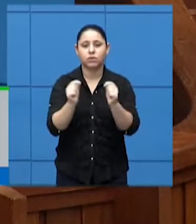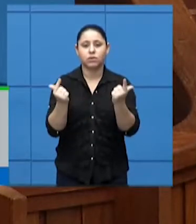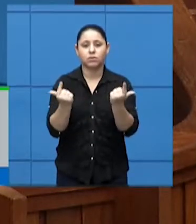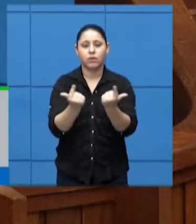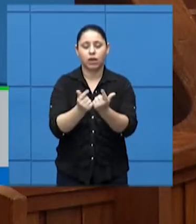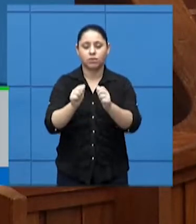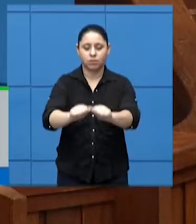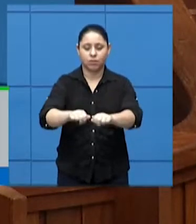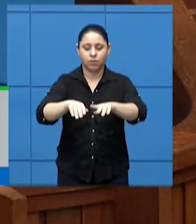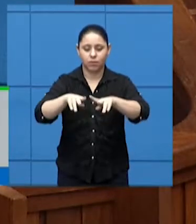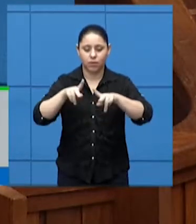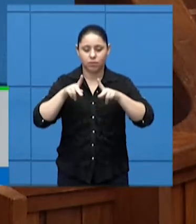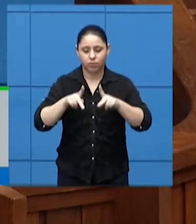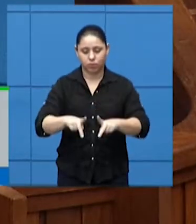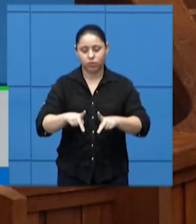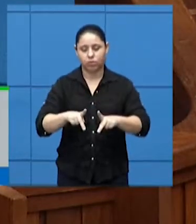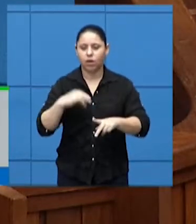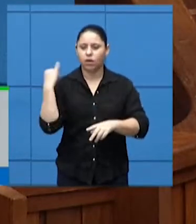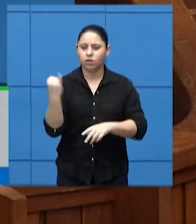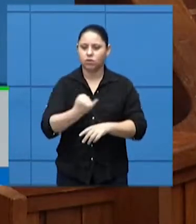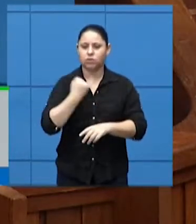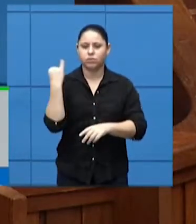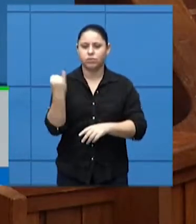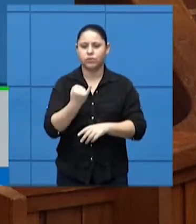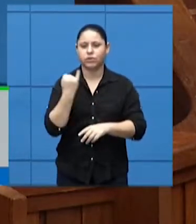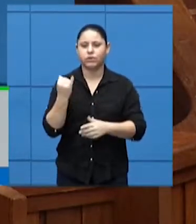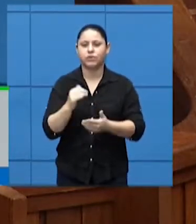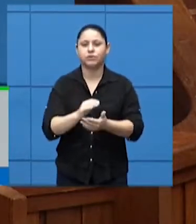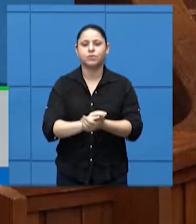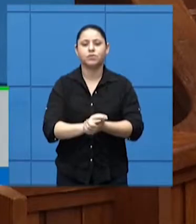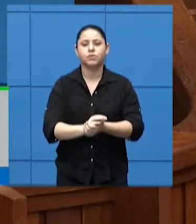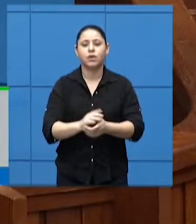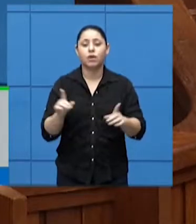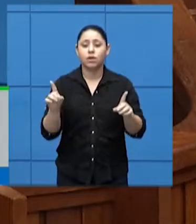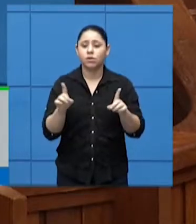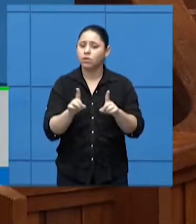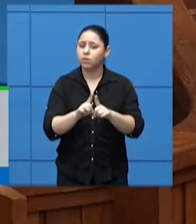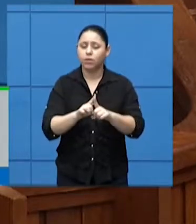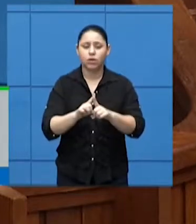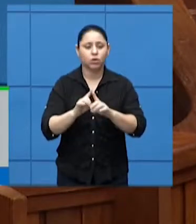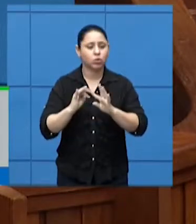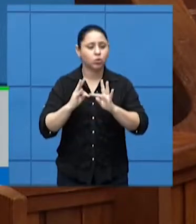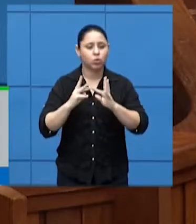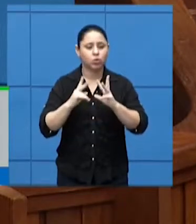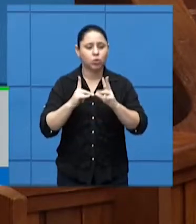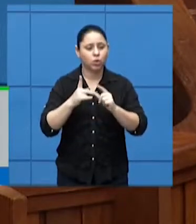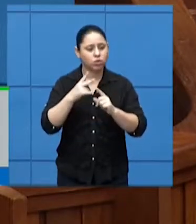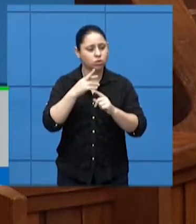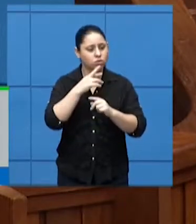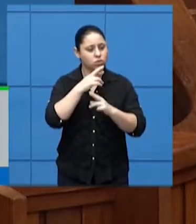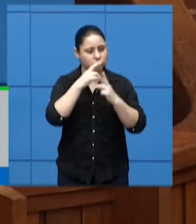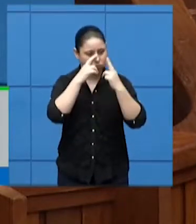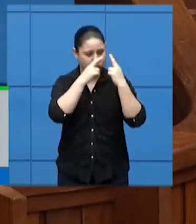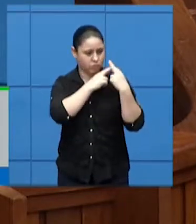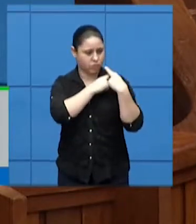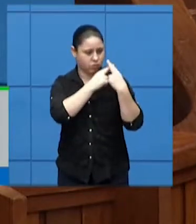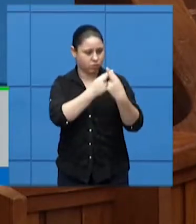nosso encontro, que é de extrema importância. Também as demais autoridades presentes,